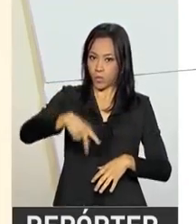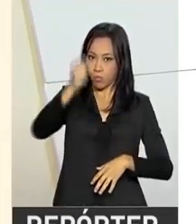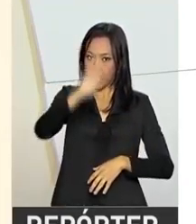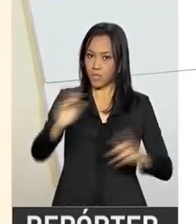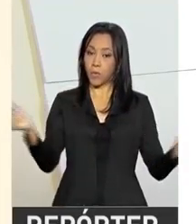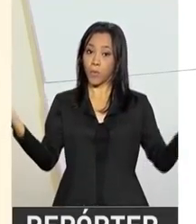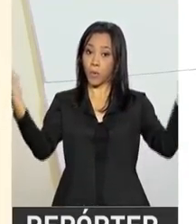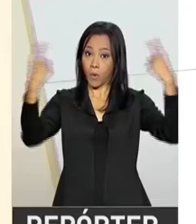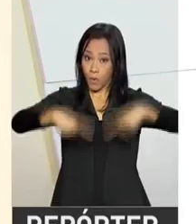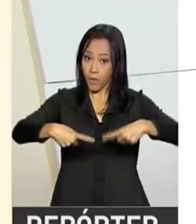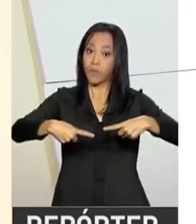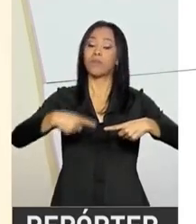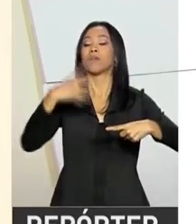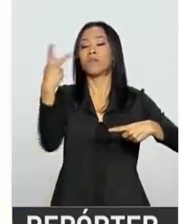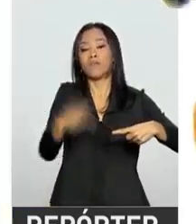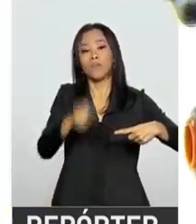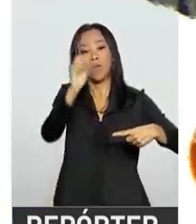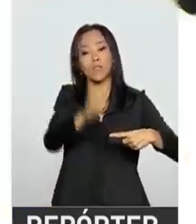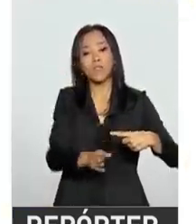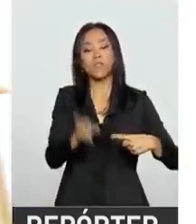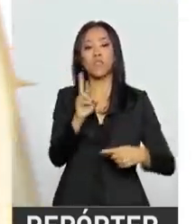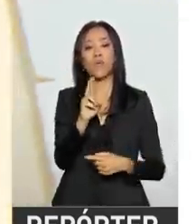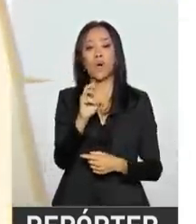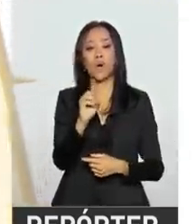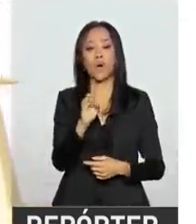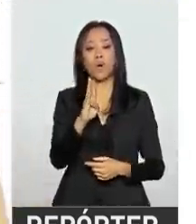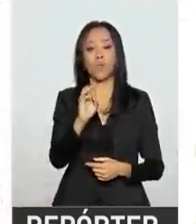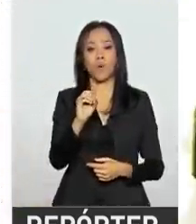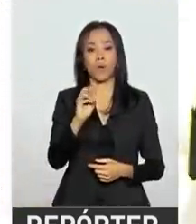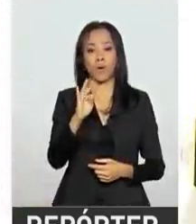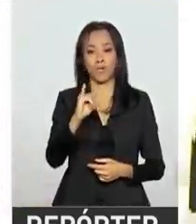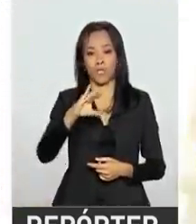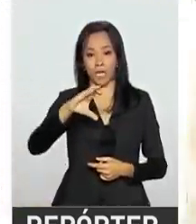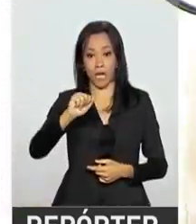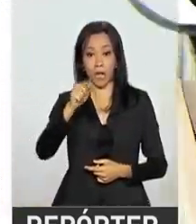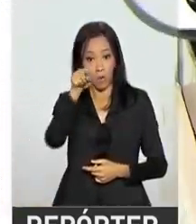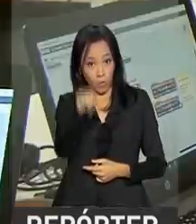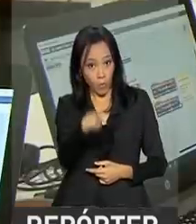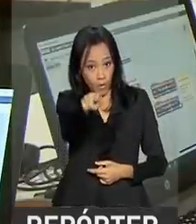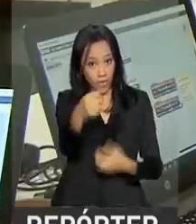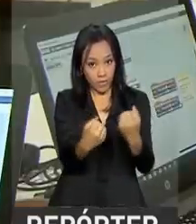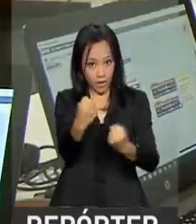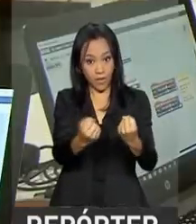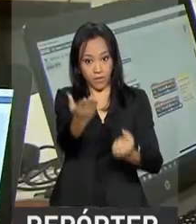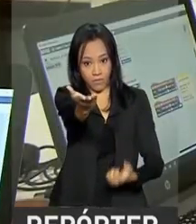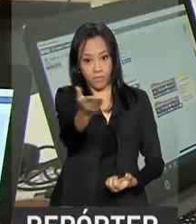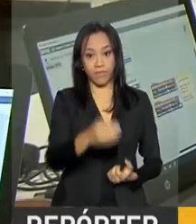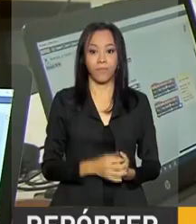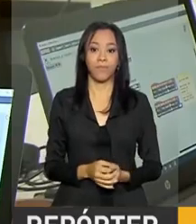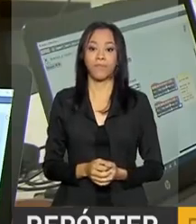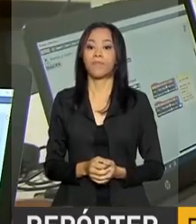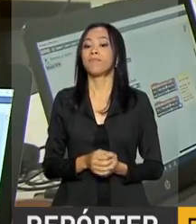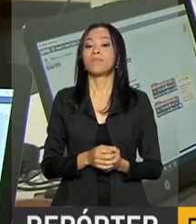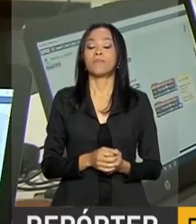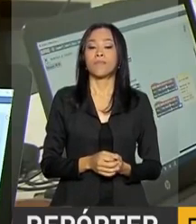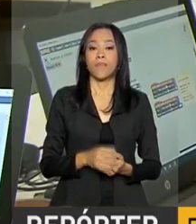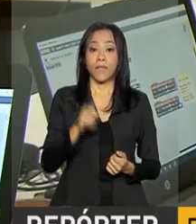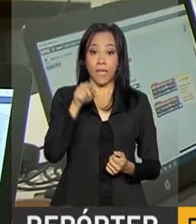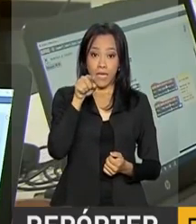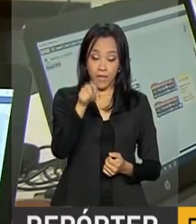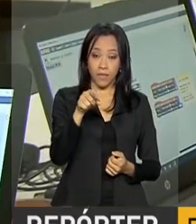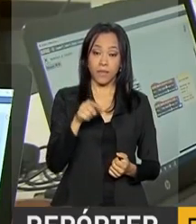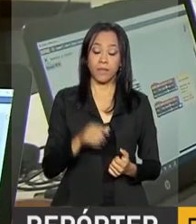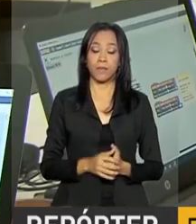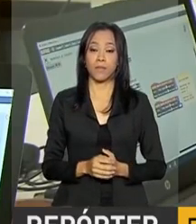olimpíada brasileira de robótica com o projeto desse carrinho automatizado o robô de resgate salvamento de vítimas ele